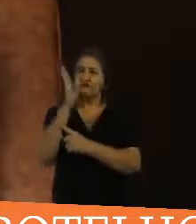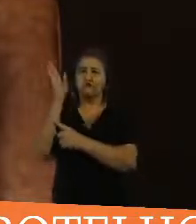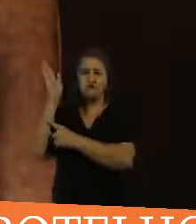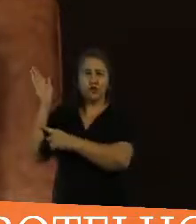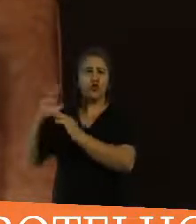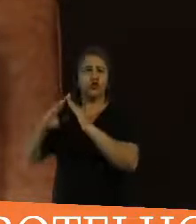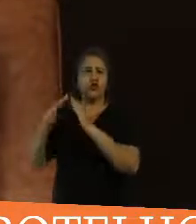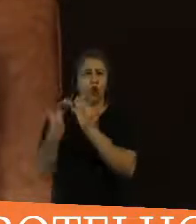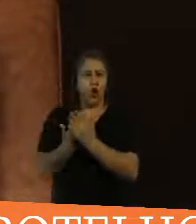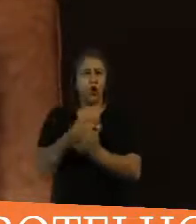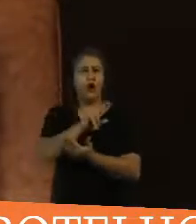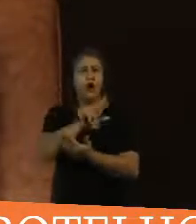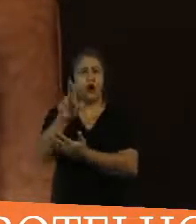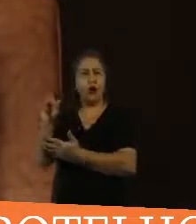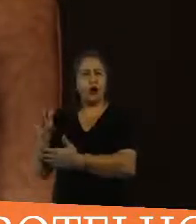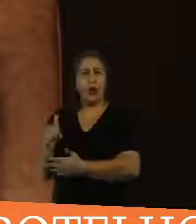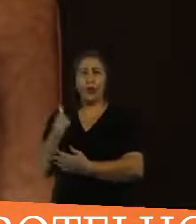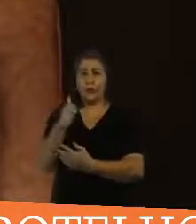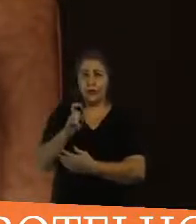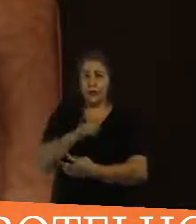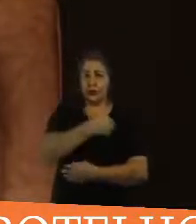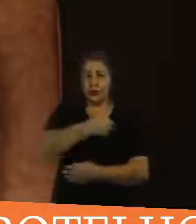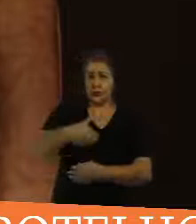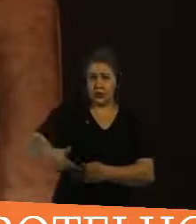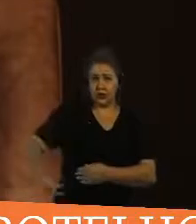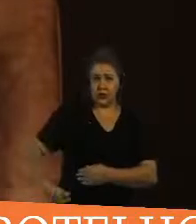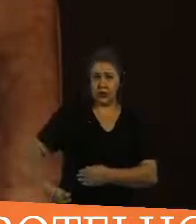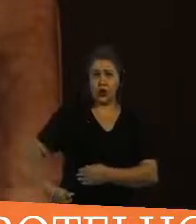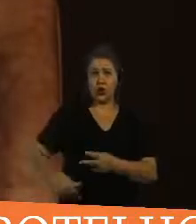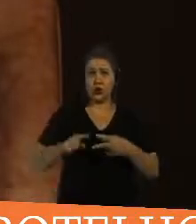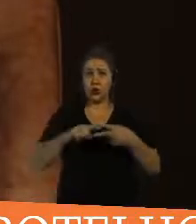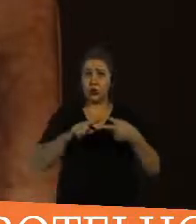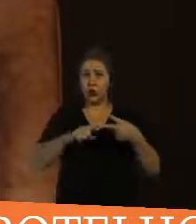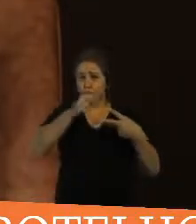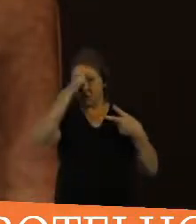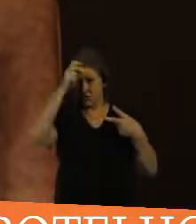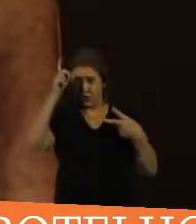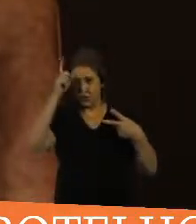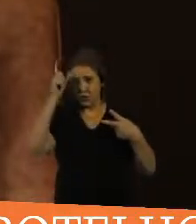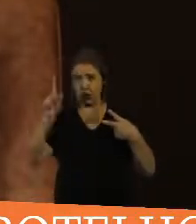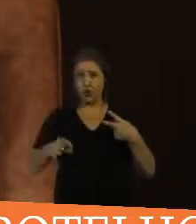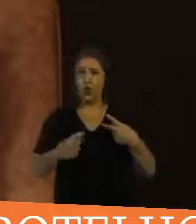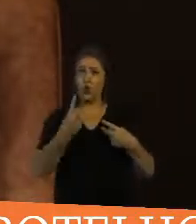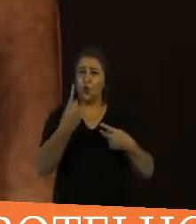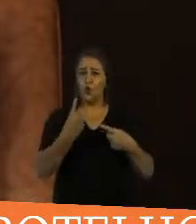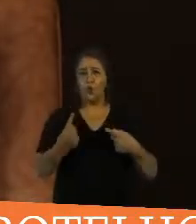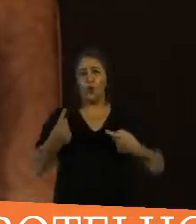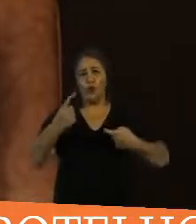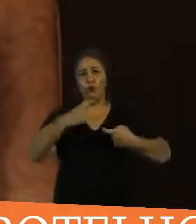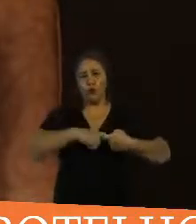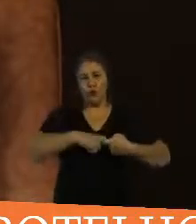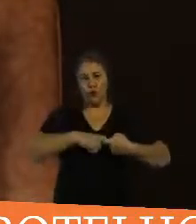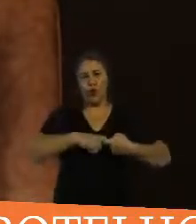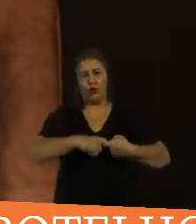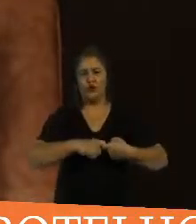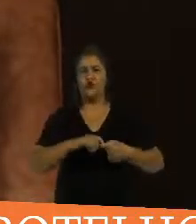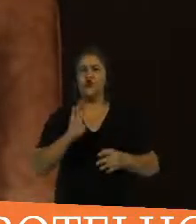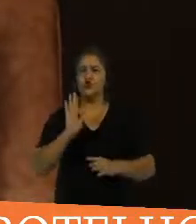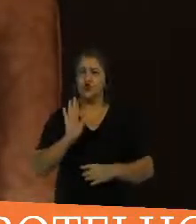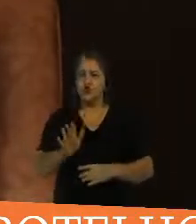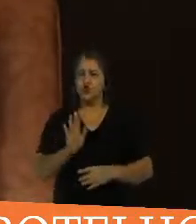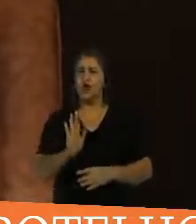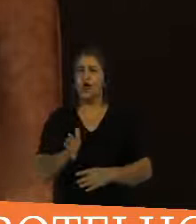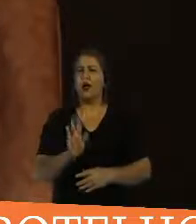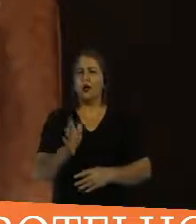escolas, sendo 15 escolas estaduais, 2 municipais e 1 conveniada. E nós atingimos,